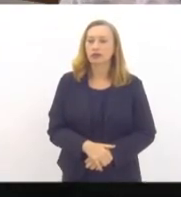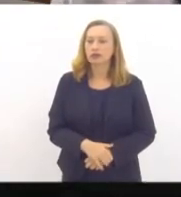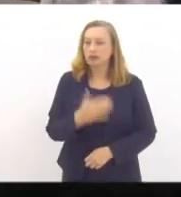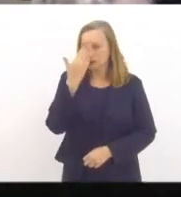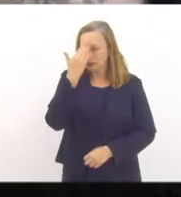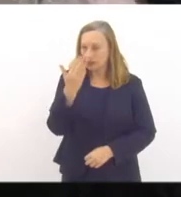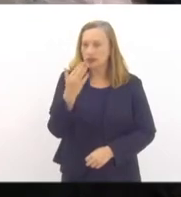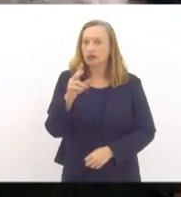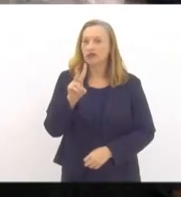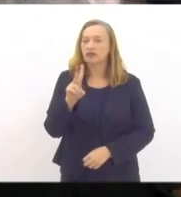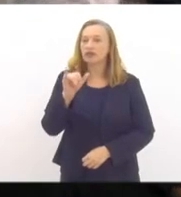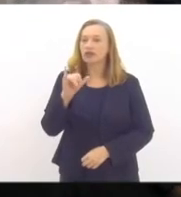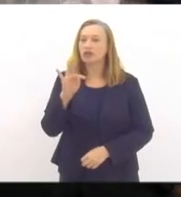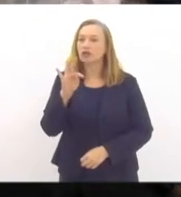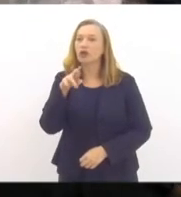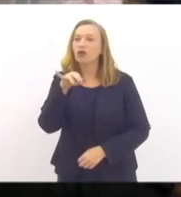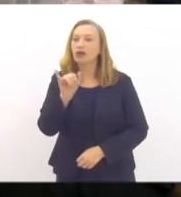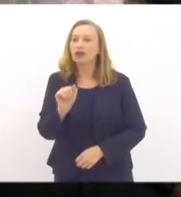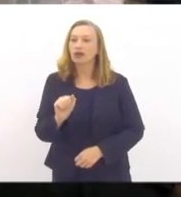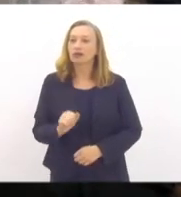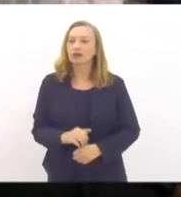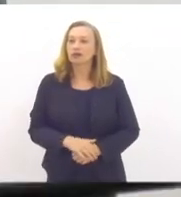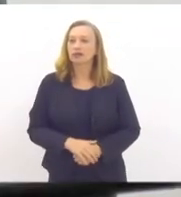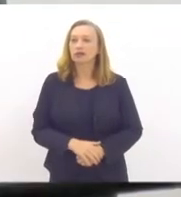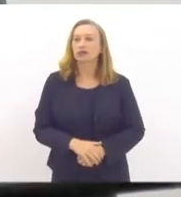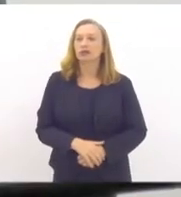Obrigado, Vitória.